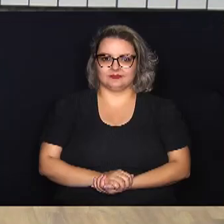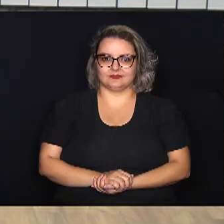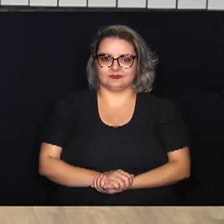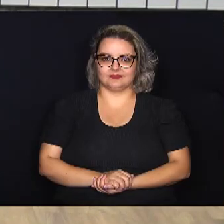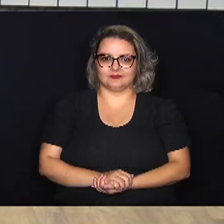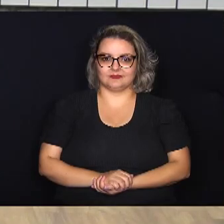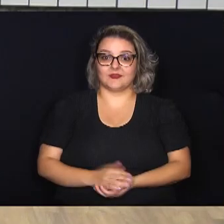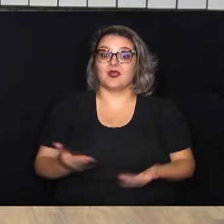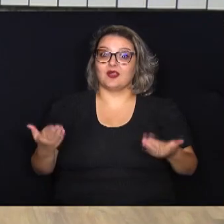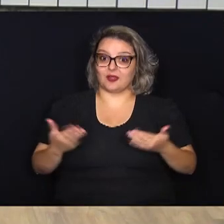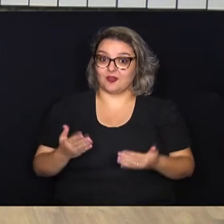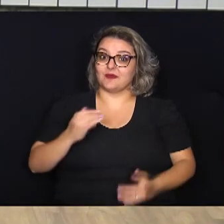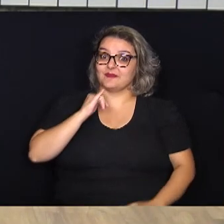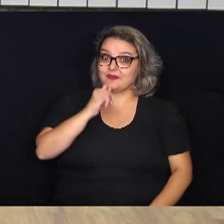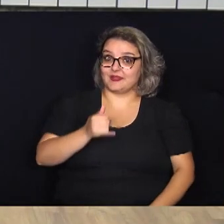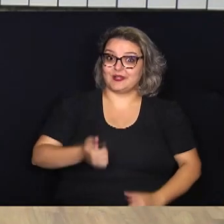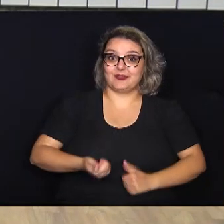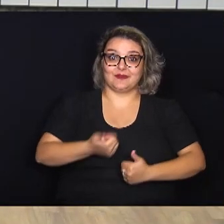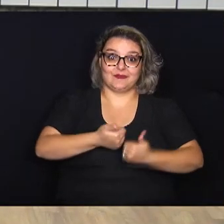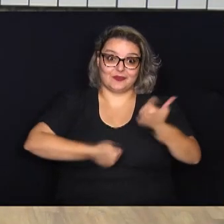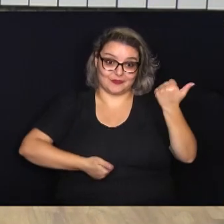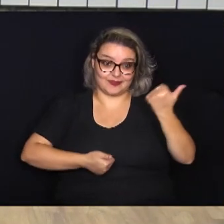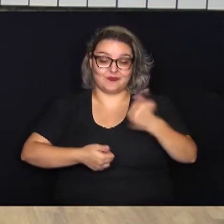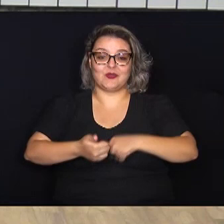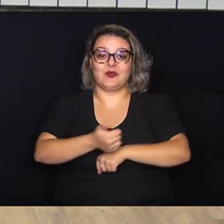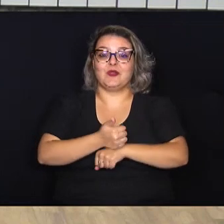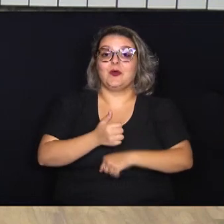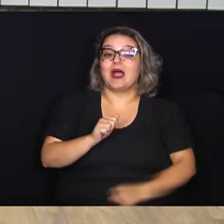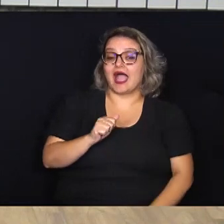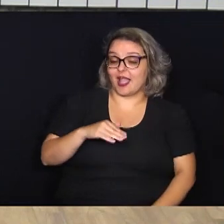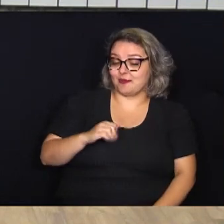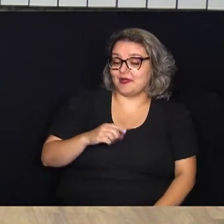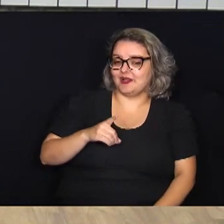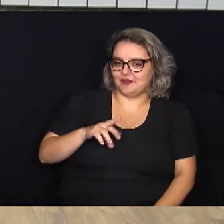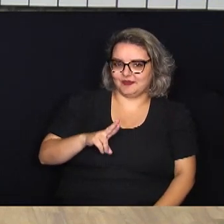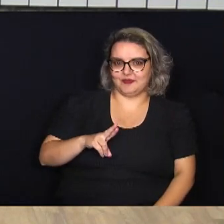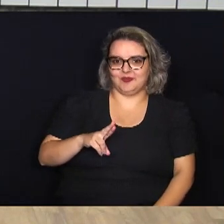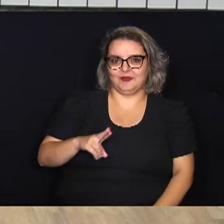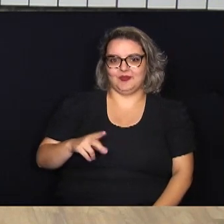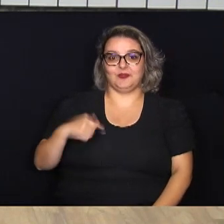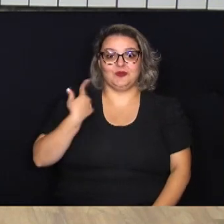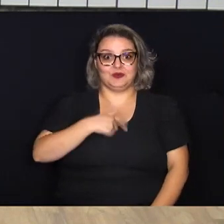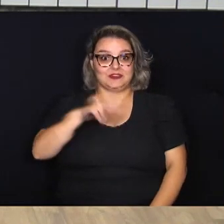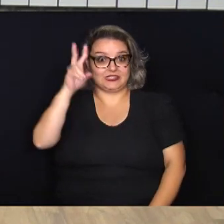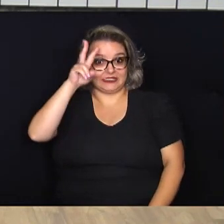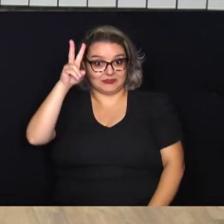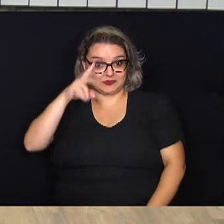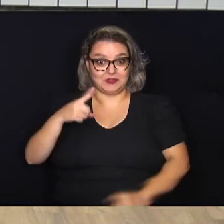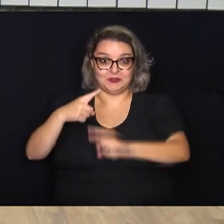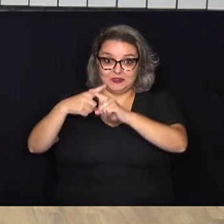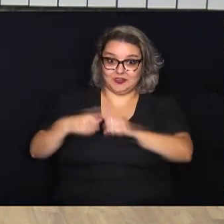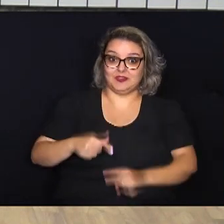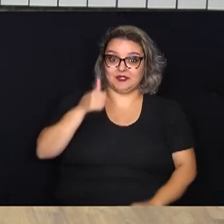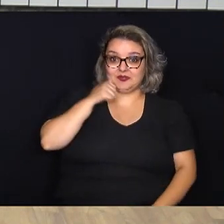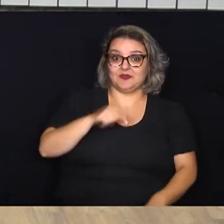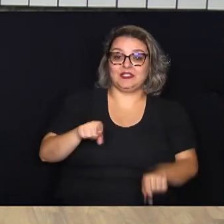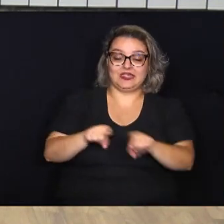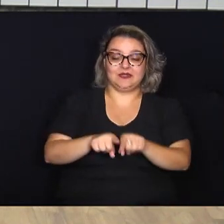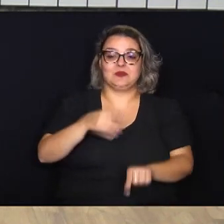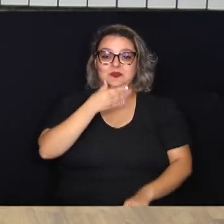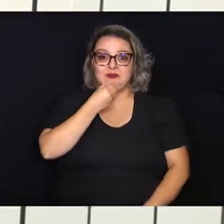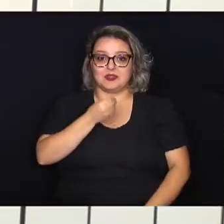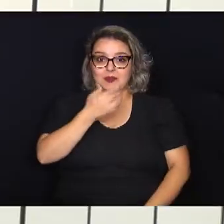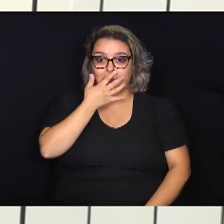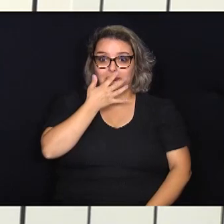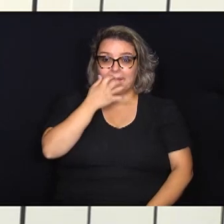Vamos falar agora de futebol amador aqui em Campinas. A gente lembra que a gente está aí com o campeonato feminino e masculino.